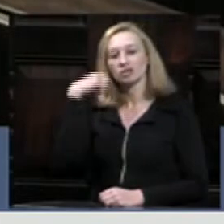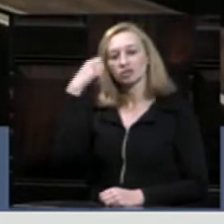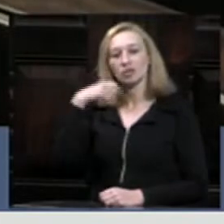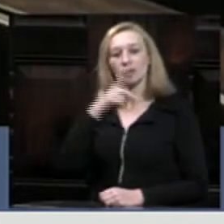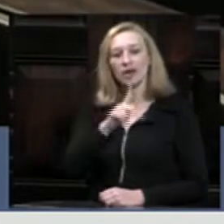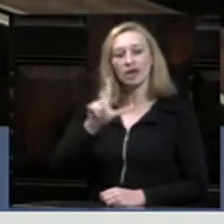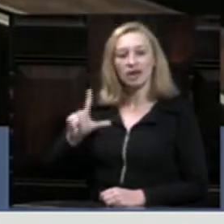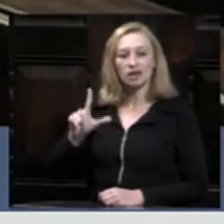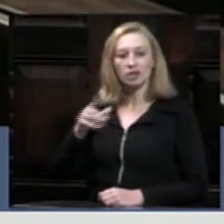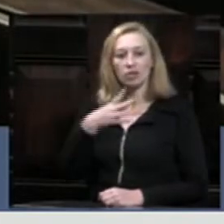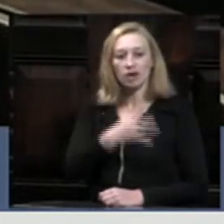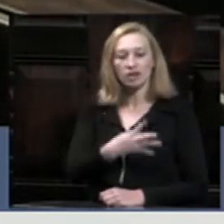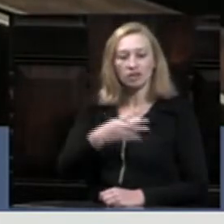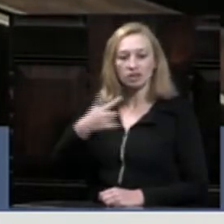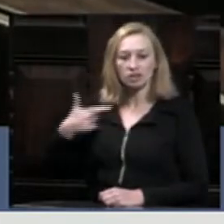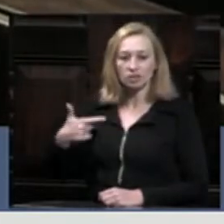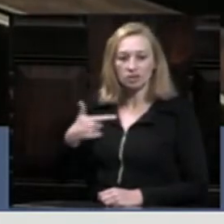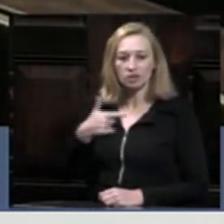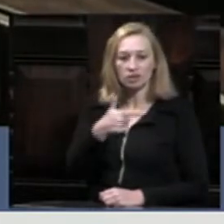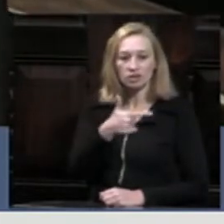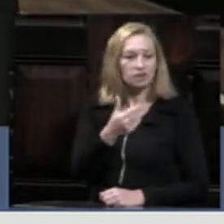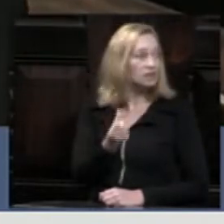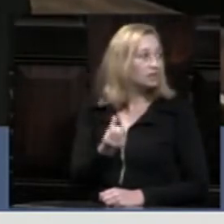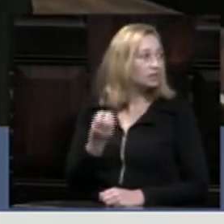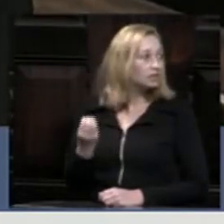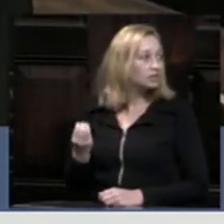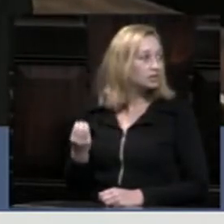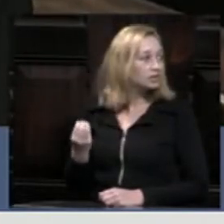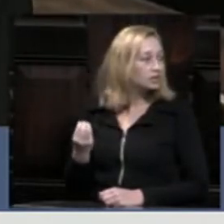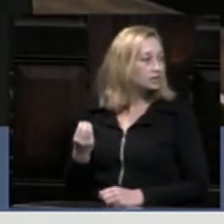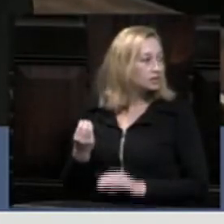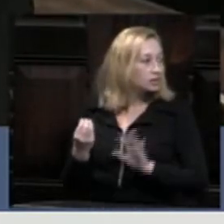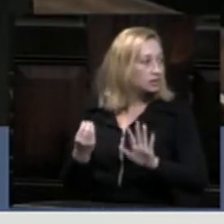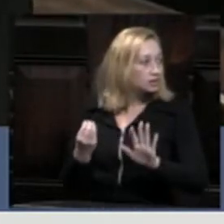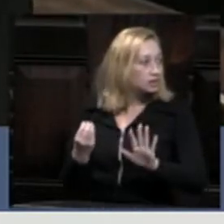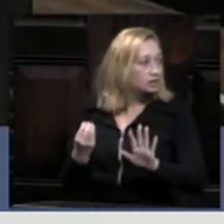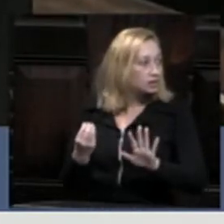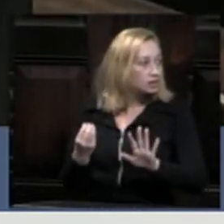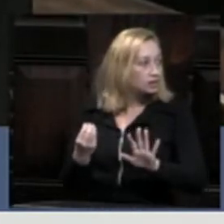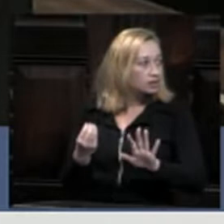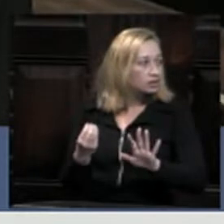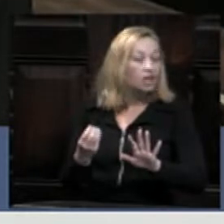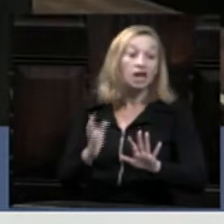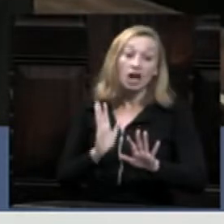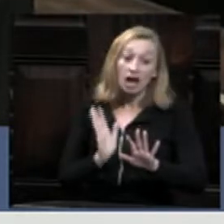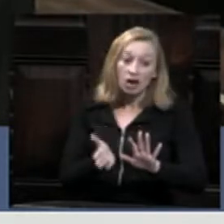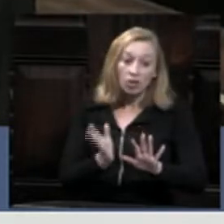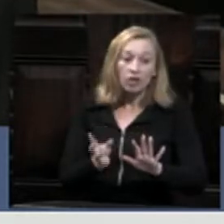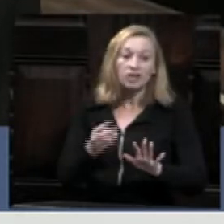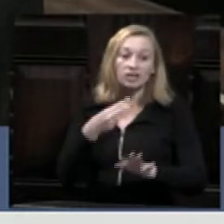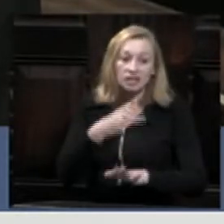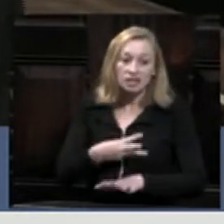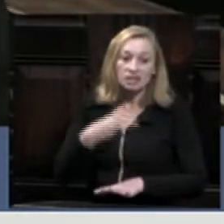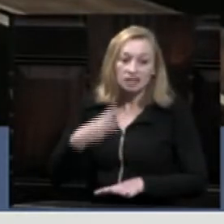4260 de 2018. Deputado, não, nós estamos indo no 333, é o primeiro.